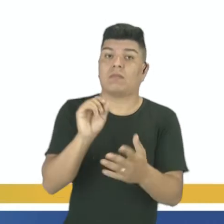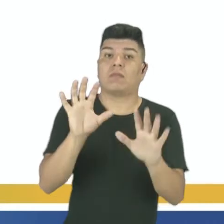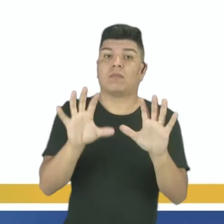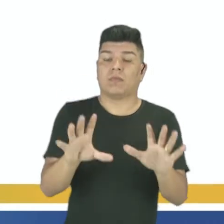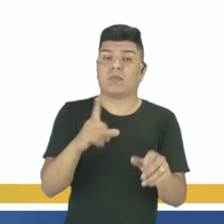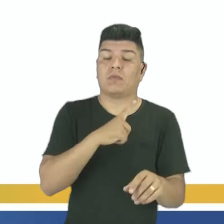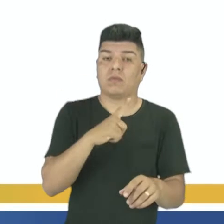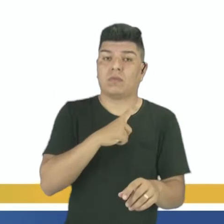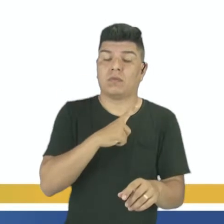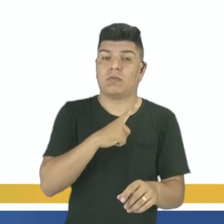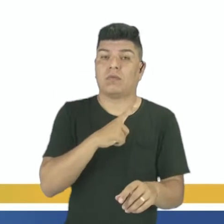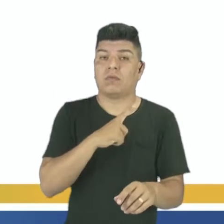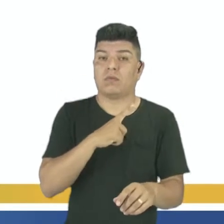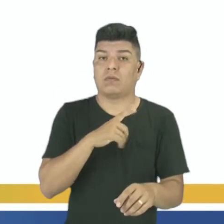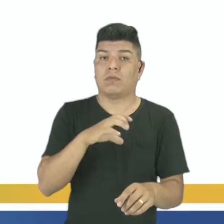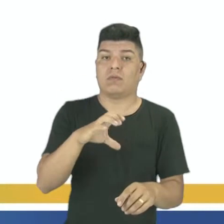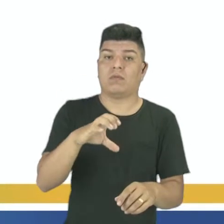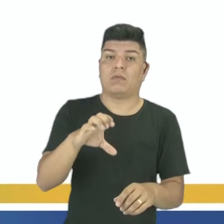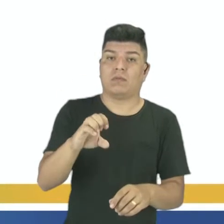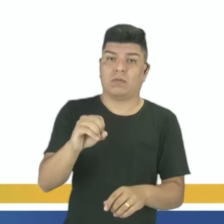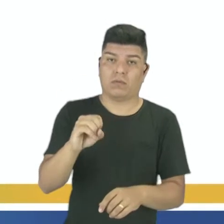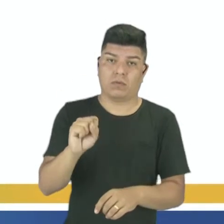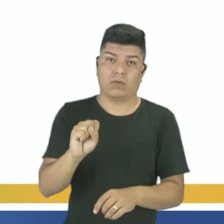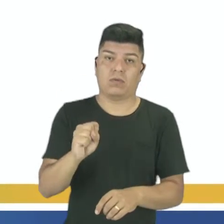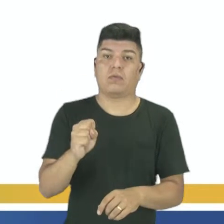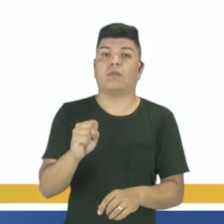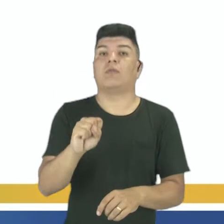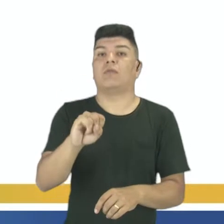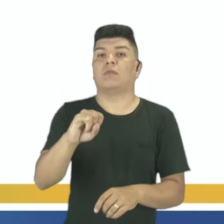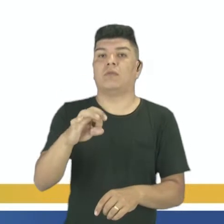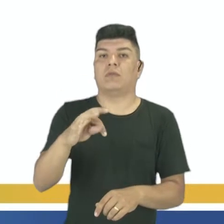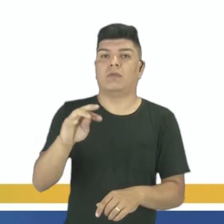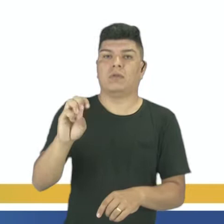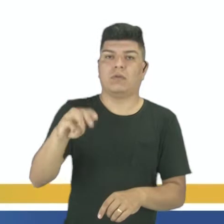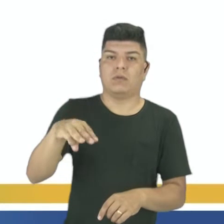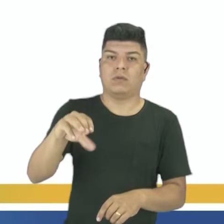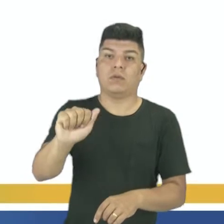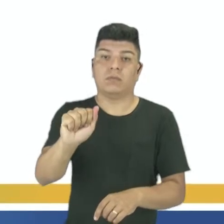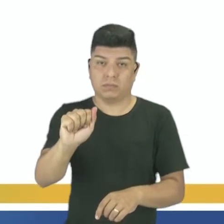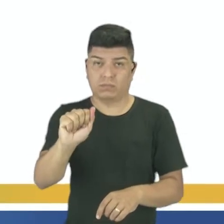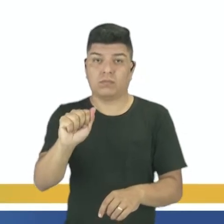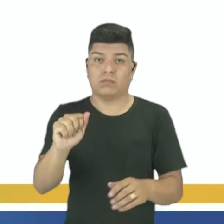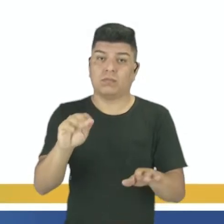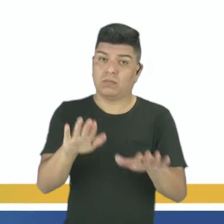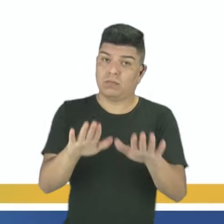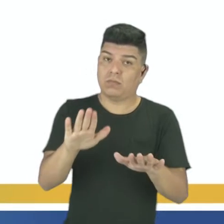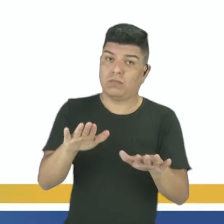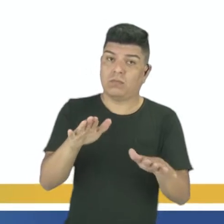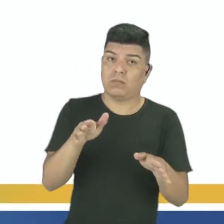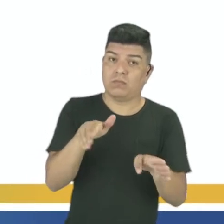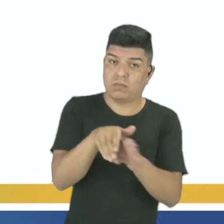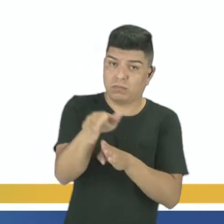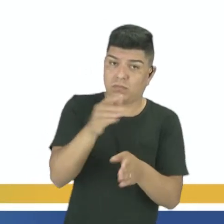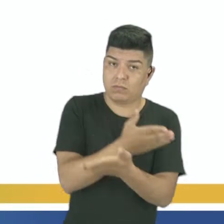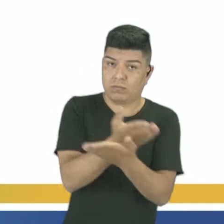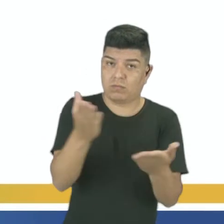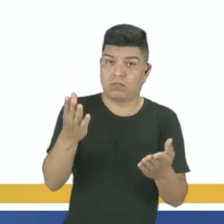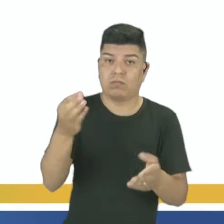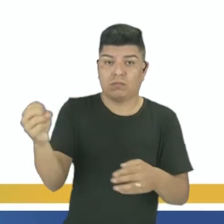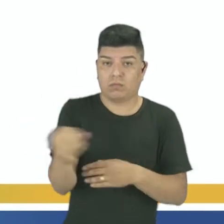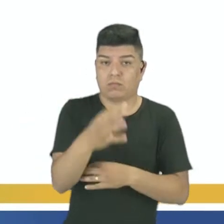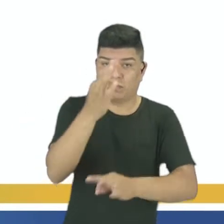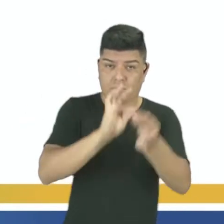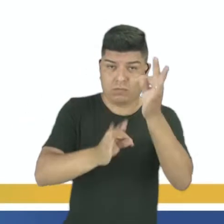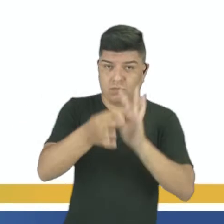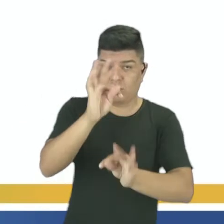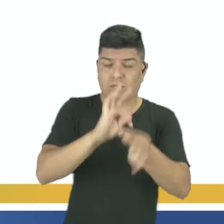garantem um ecossistema digital saudável, embora faça o alerta quanto aos impactos das novas tecnologias.